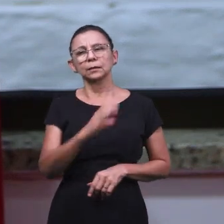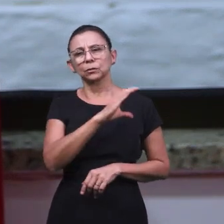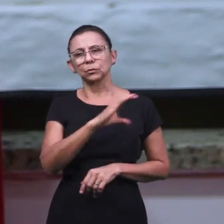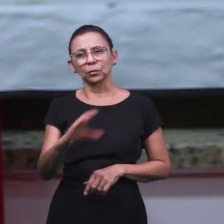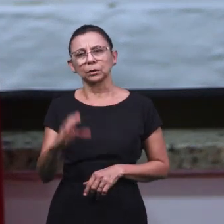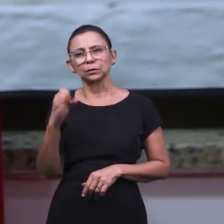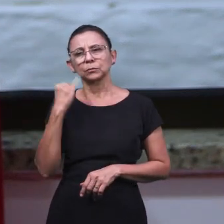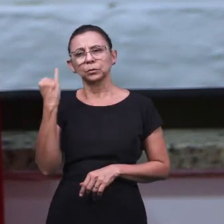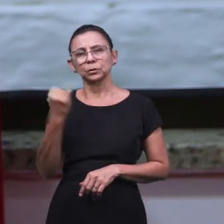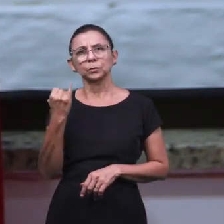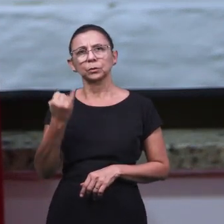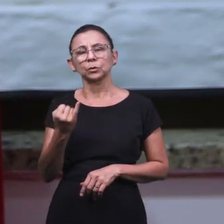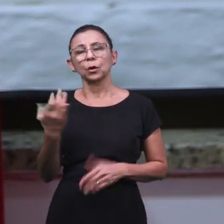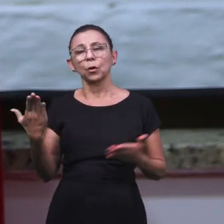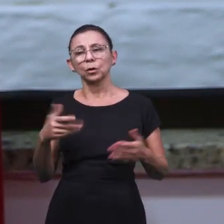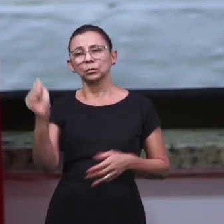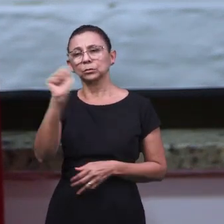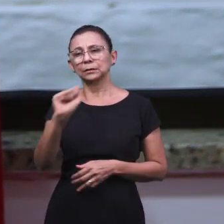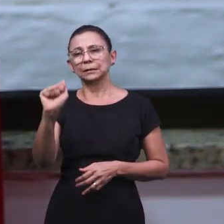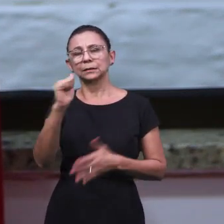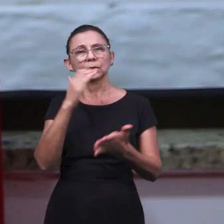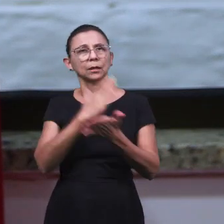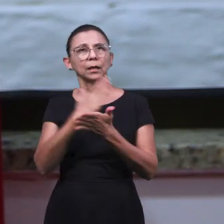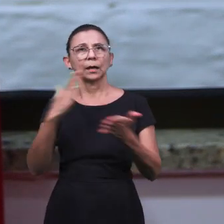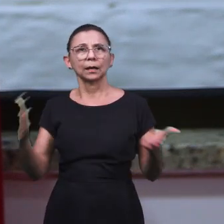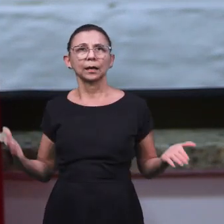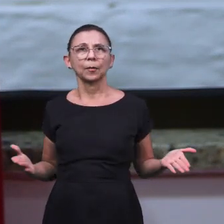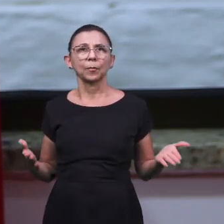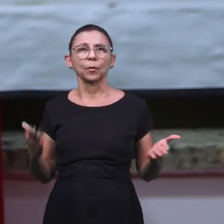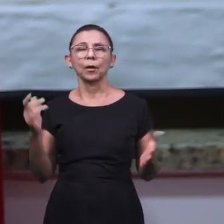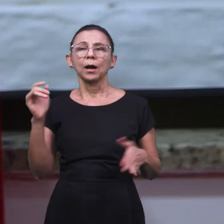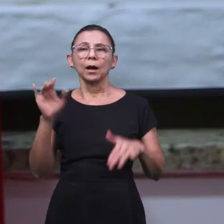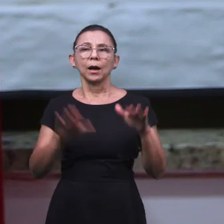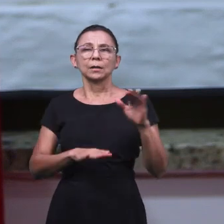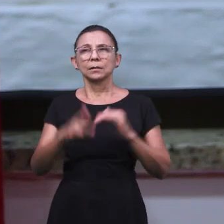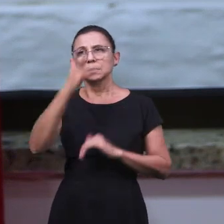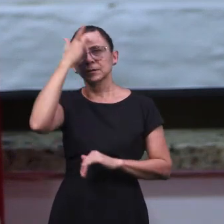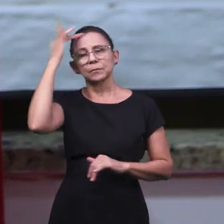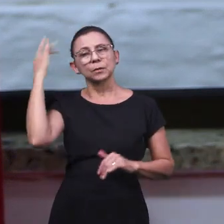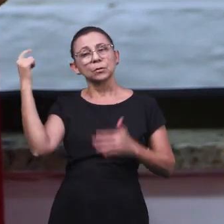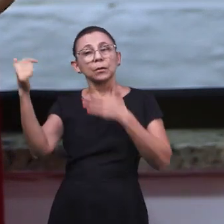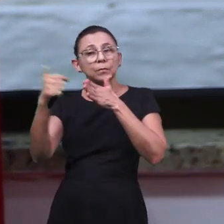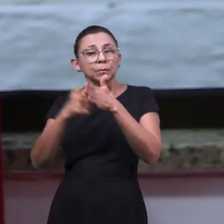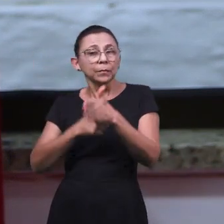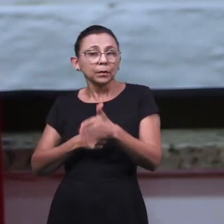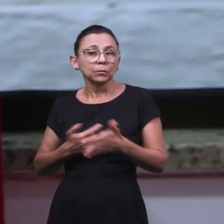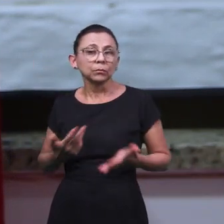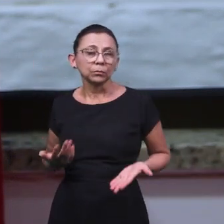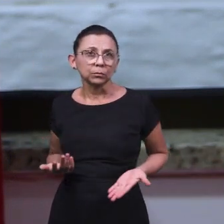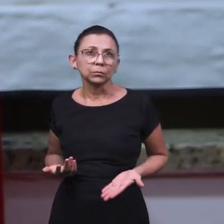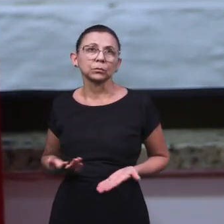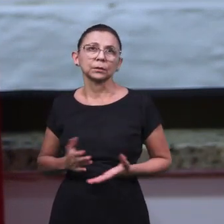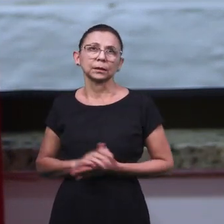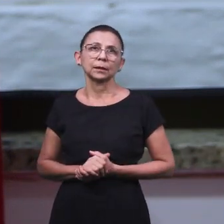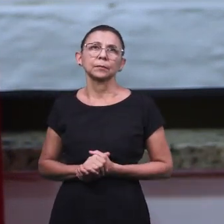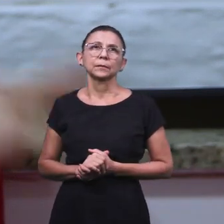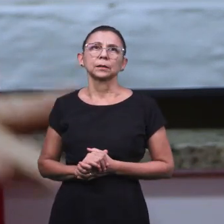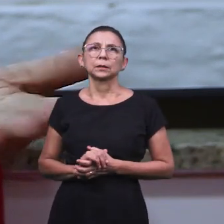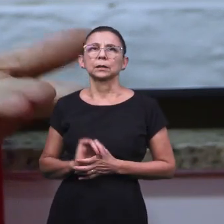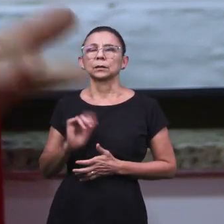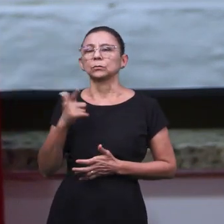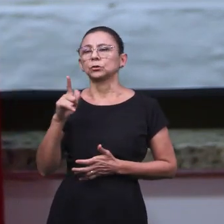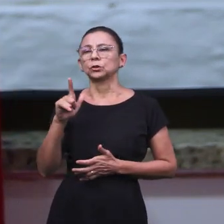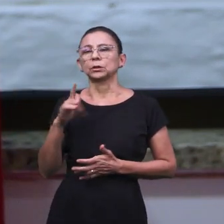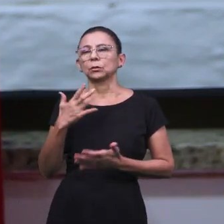existe mais, às vezes eu ainda recebo perguntas sobre isso, porque foi uma coisa que não havia antes no Brasil. Ninguém tinha feito isso em São Paulo,